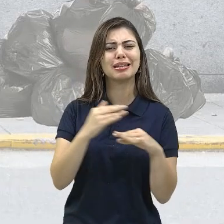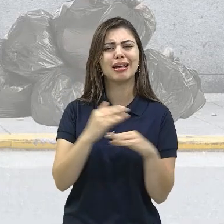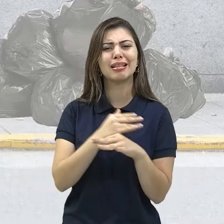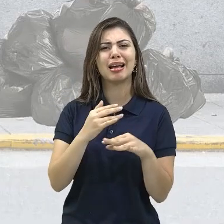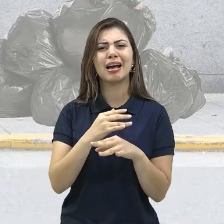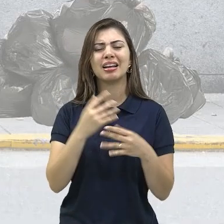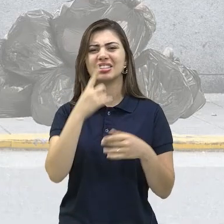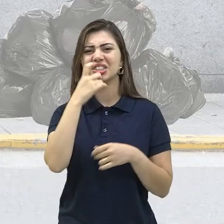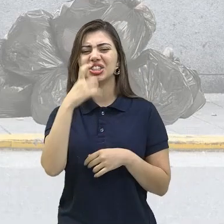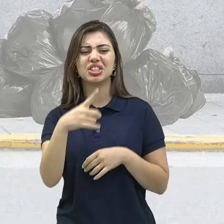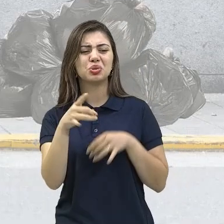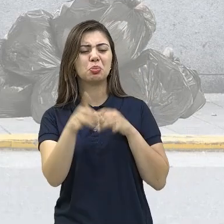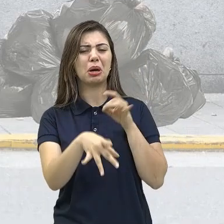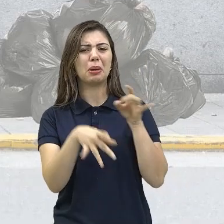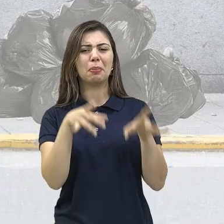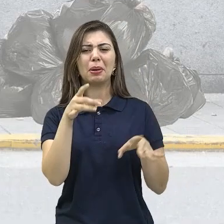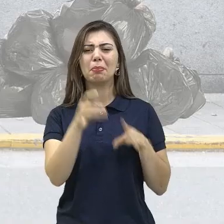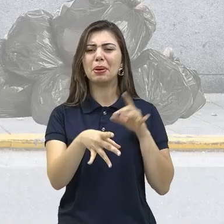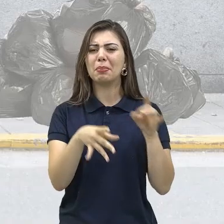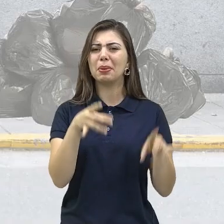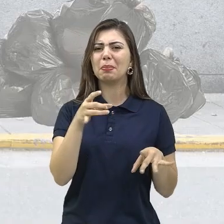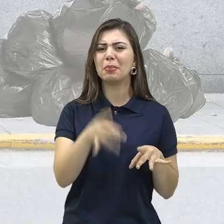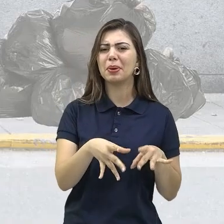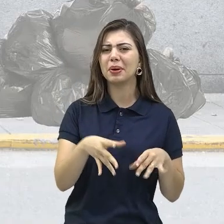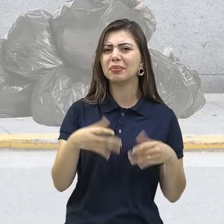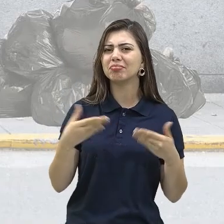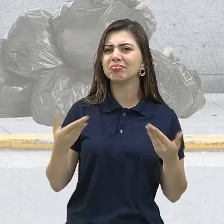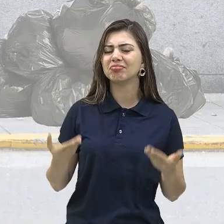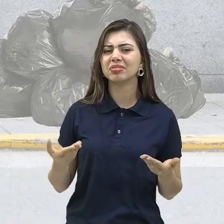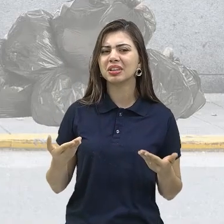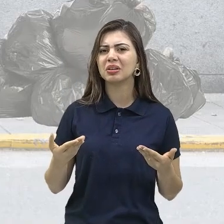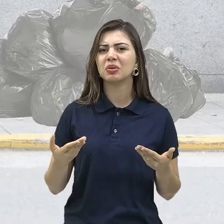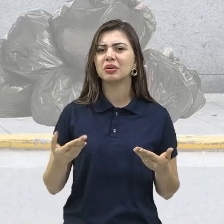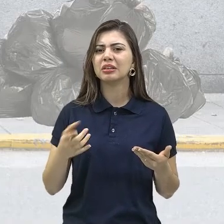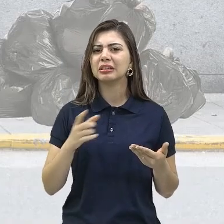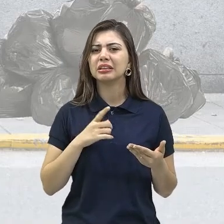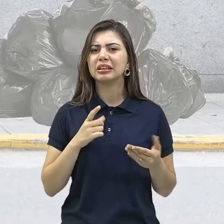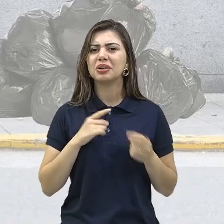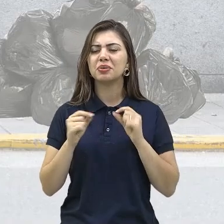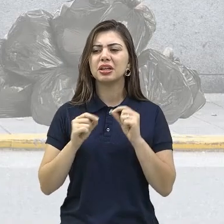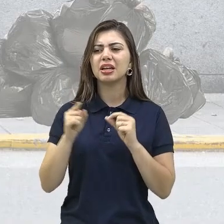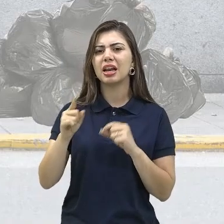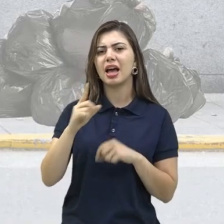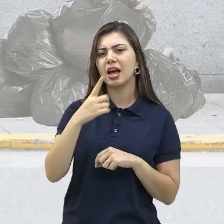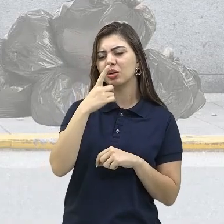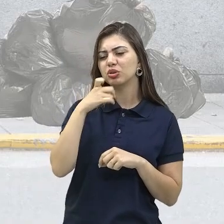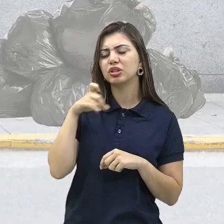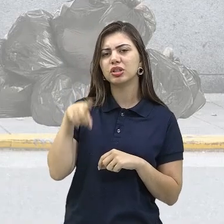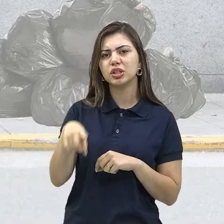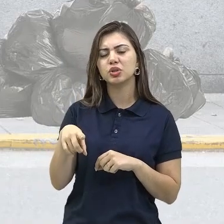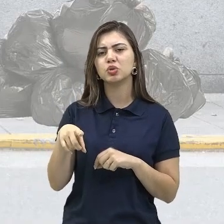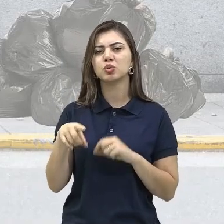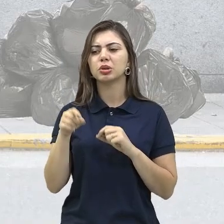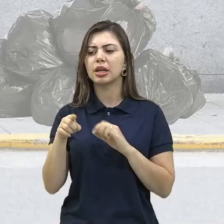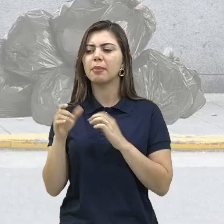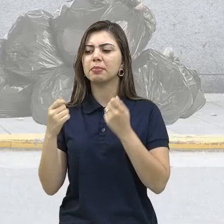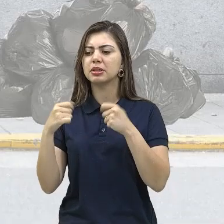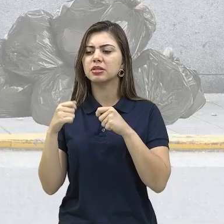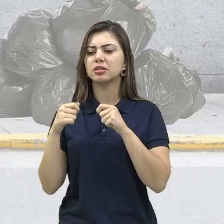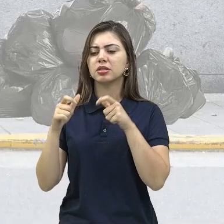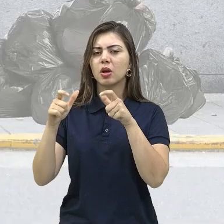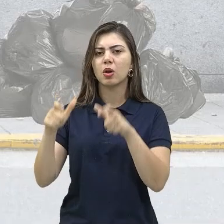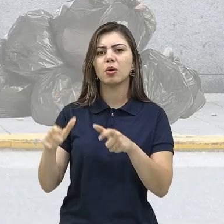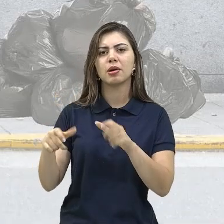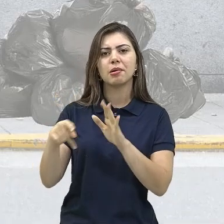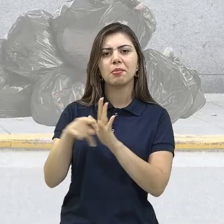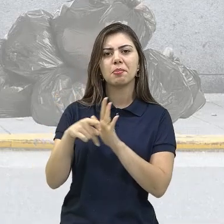De onde é que está vindo todo esse lixo? Não está havendo, a recolha desses lixos que estão se acumulando? Ou